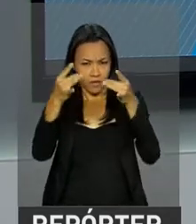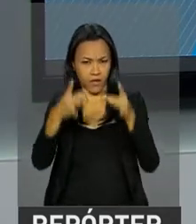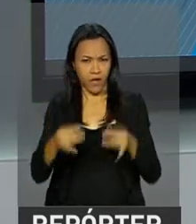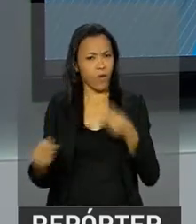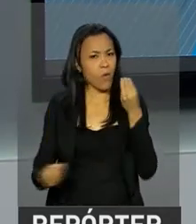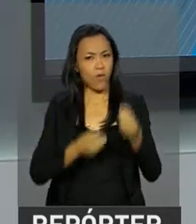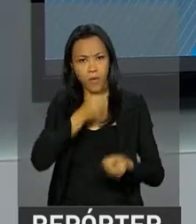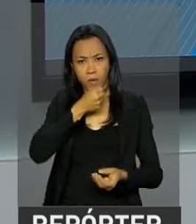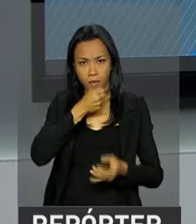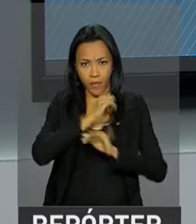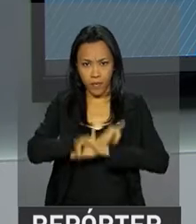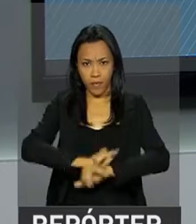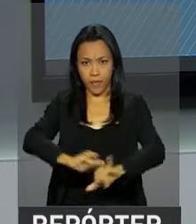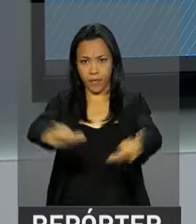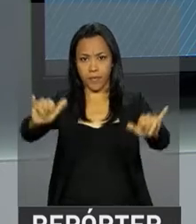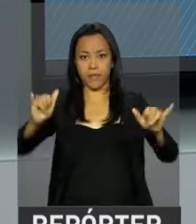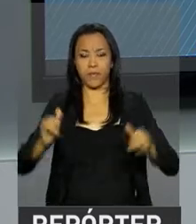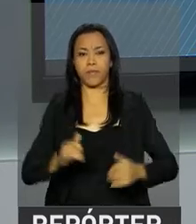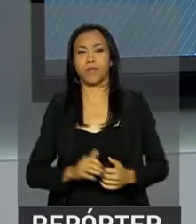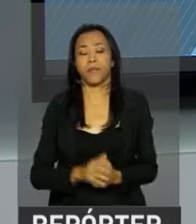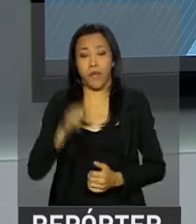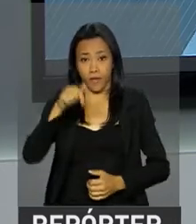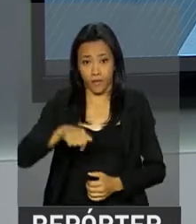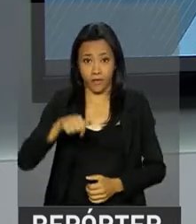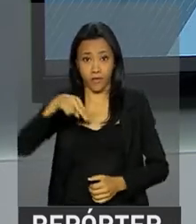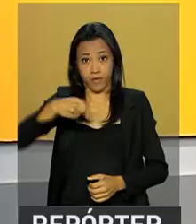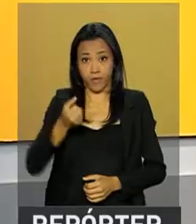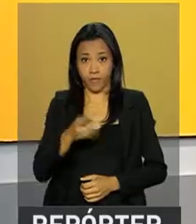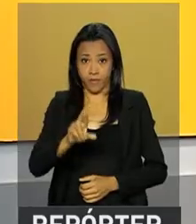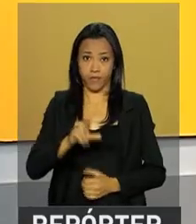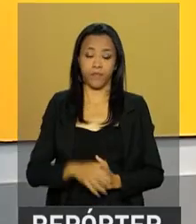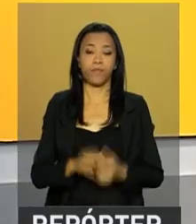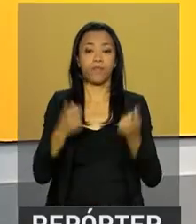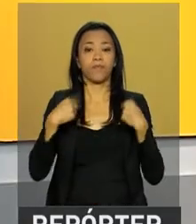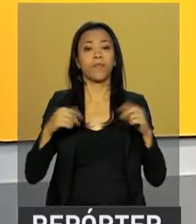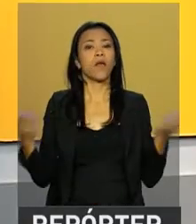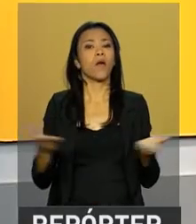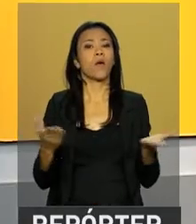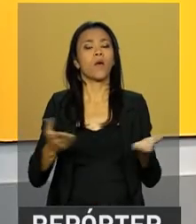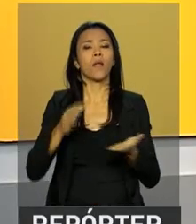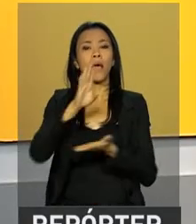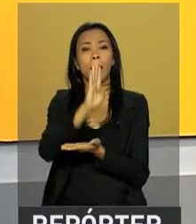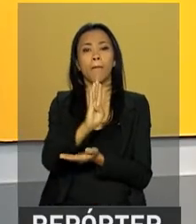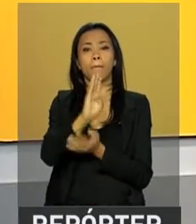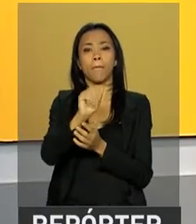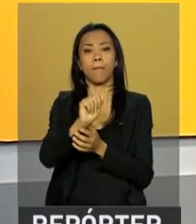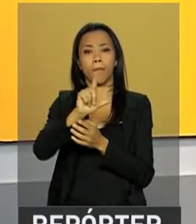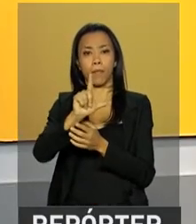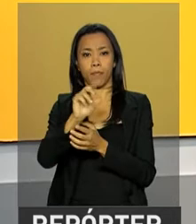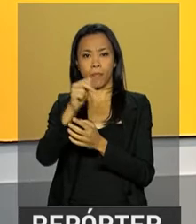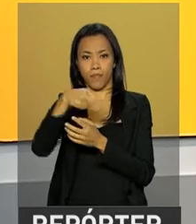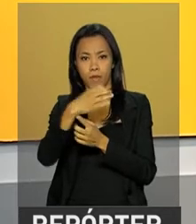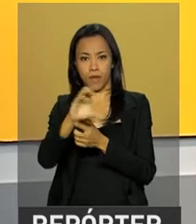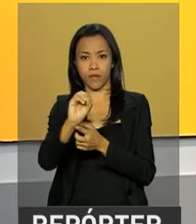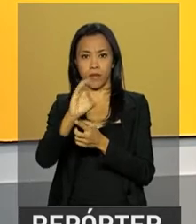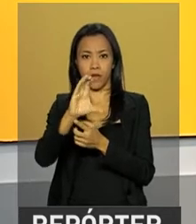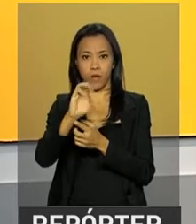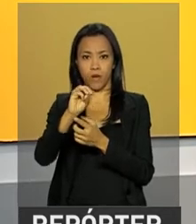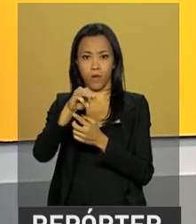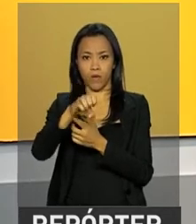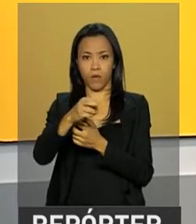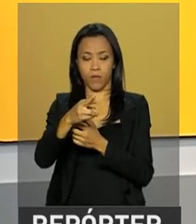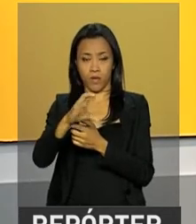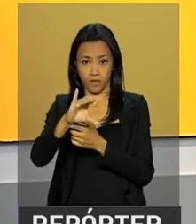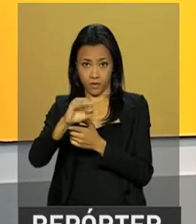pronunciamento à nação aqui na tv nbr falar agora de economia a balança comercial brasileira registrou o melhor